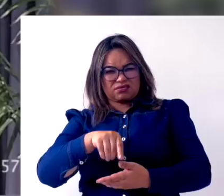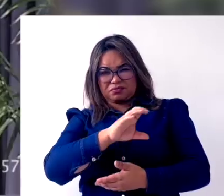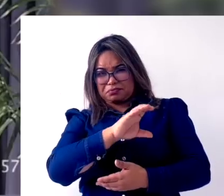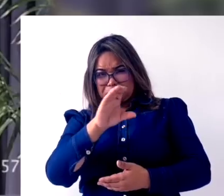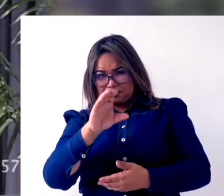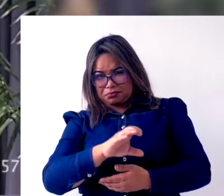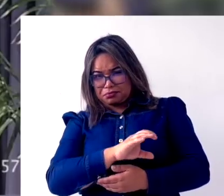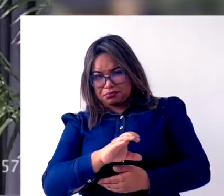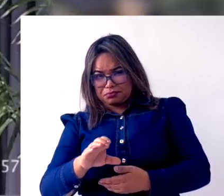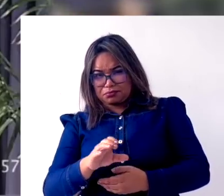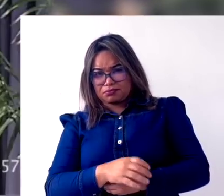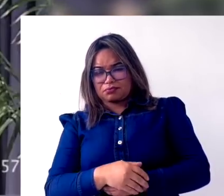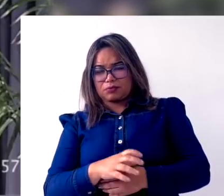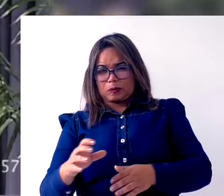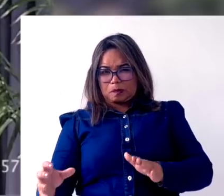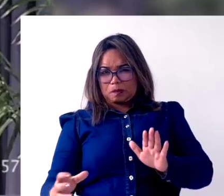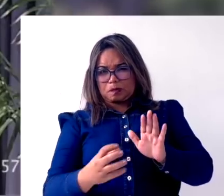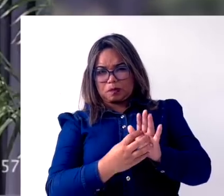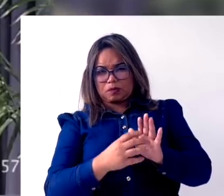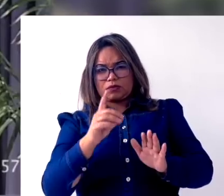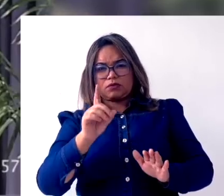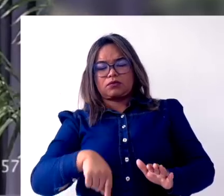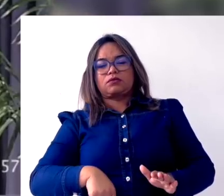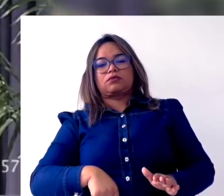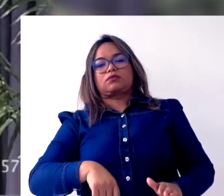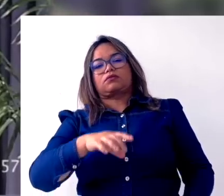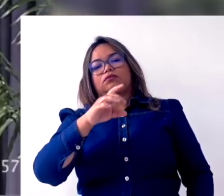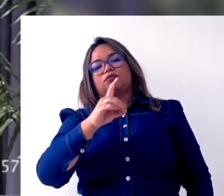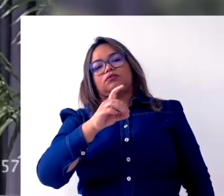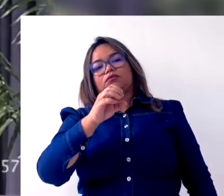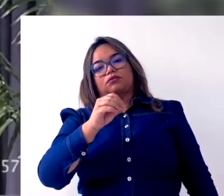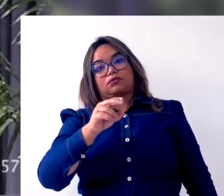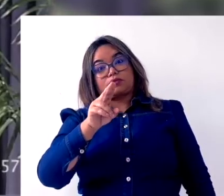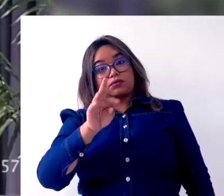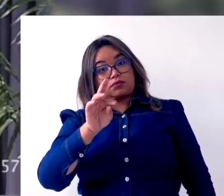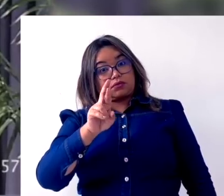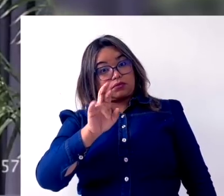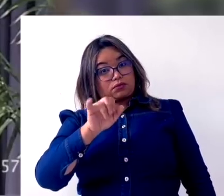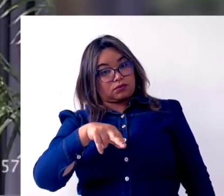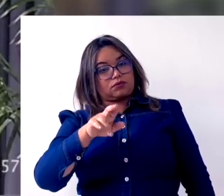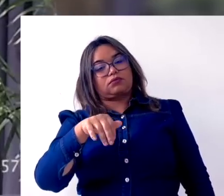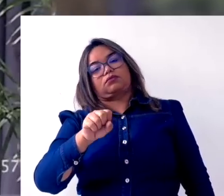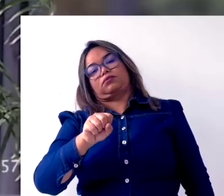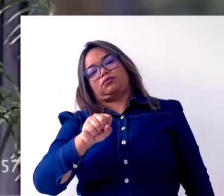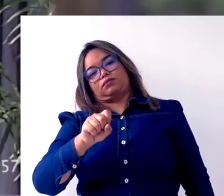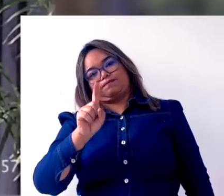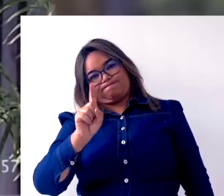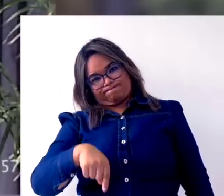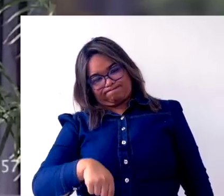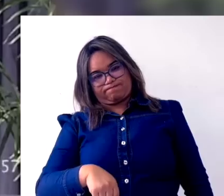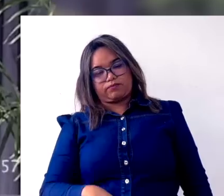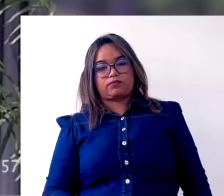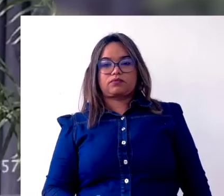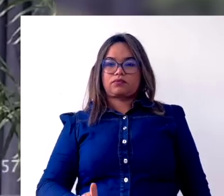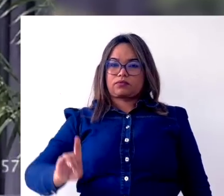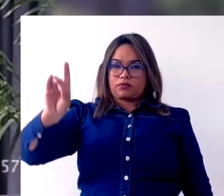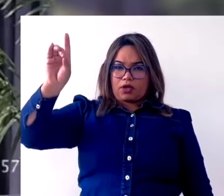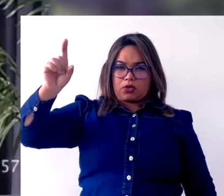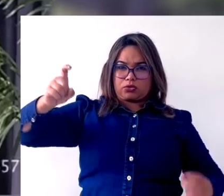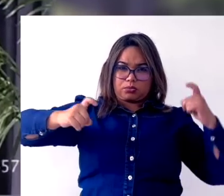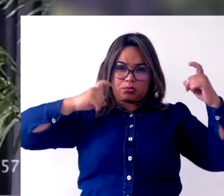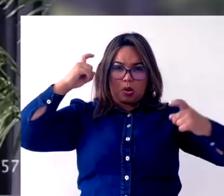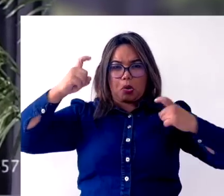Será que o que nós estamos lidando é com doutrinas? Certamente nós estamos lidando com doutrinas. Será que Deus se preocupa se você